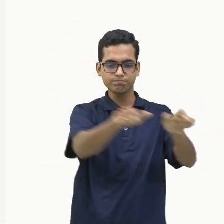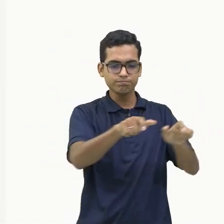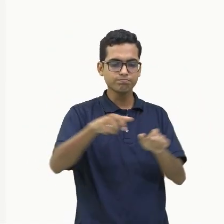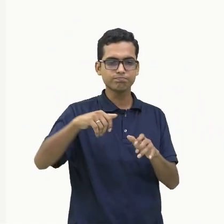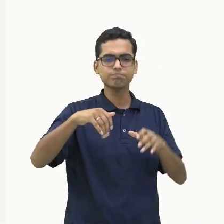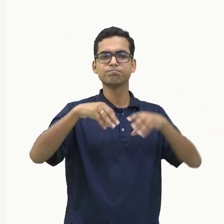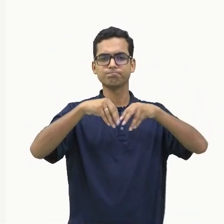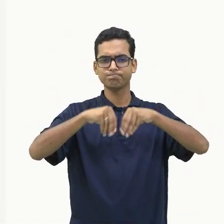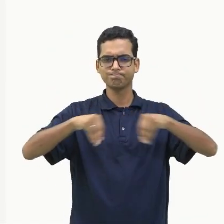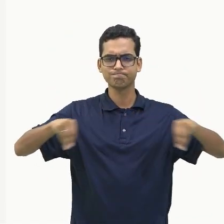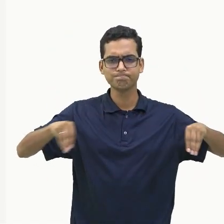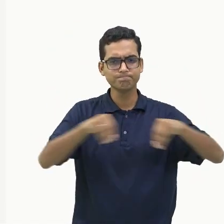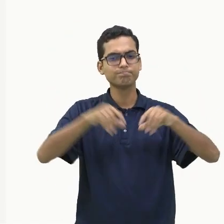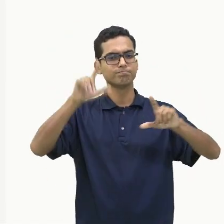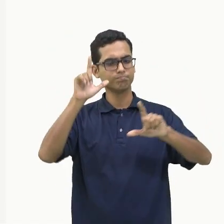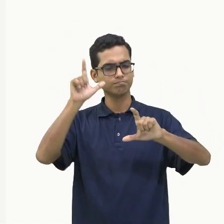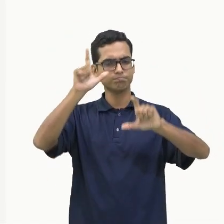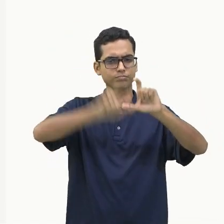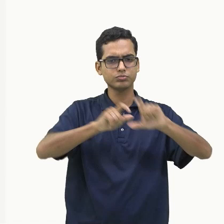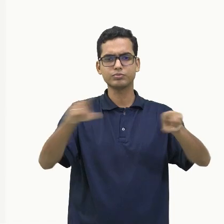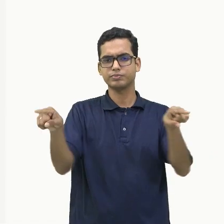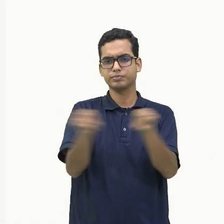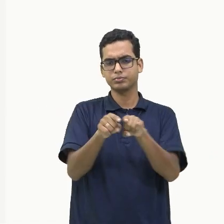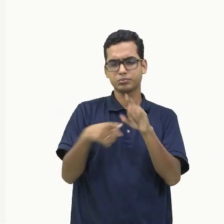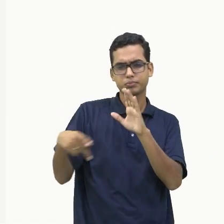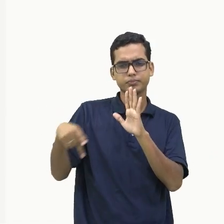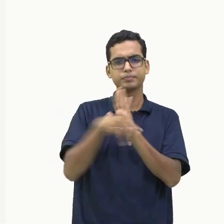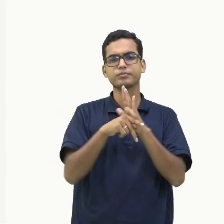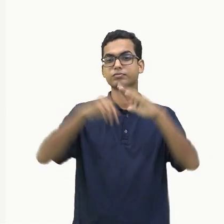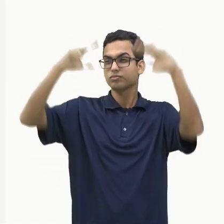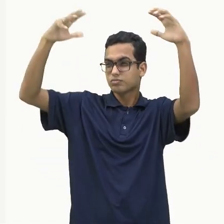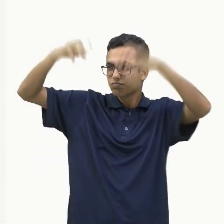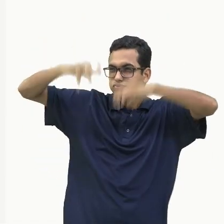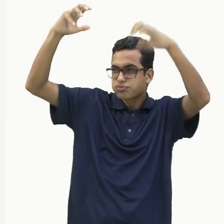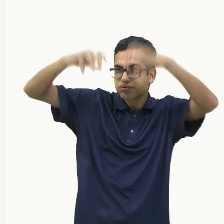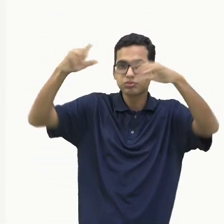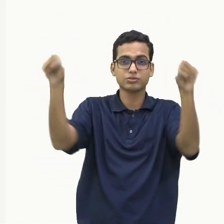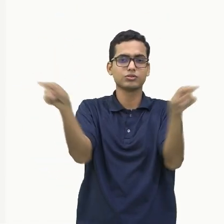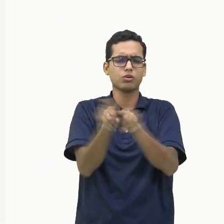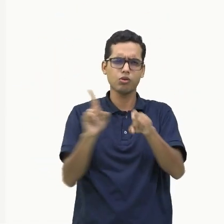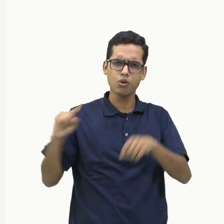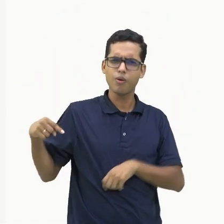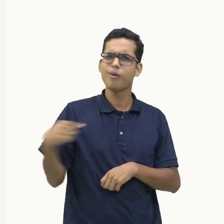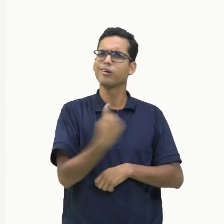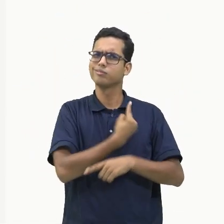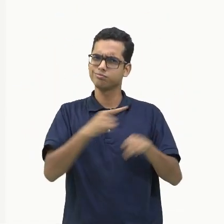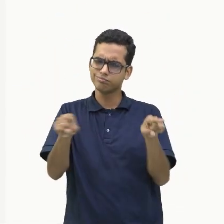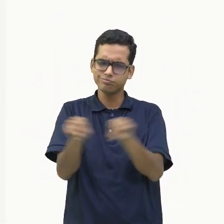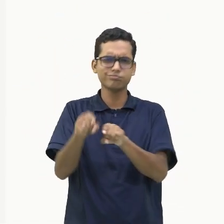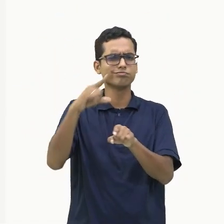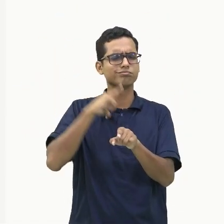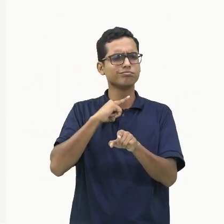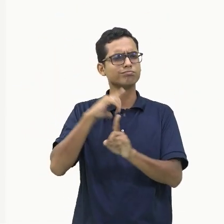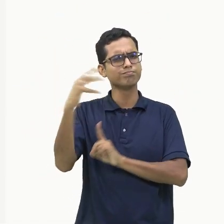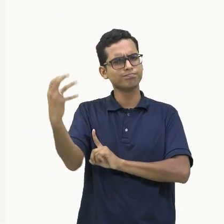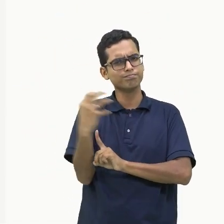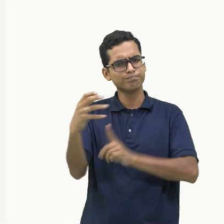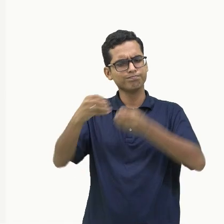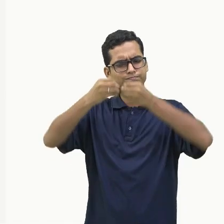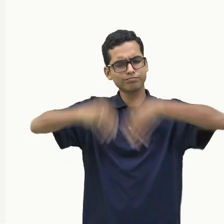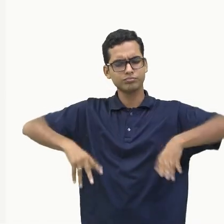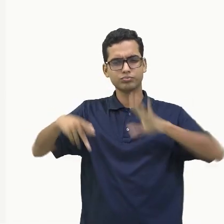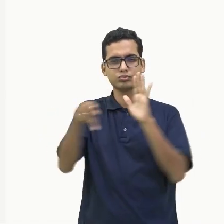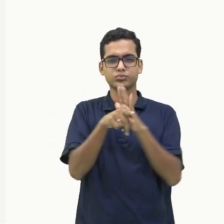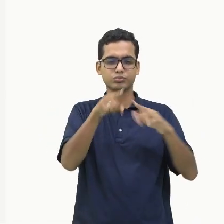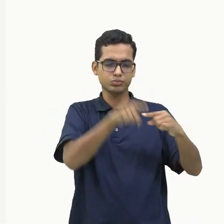que dependem daquele aporte das chuvas, bem como nós somos afetados com essas alterações no ciclo da